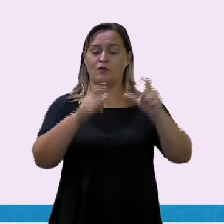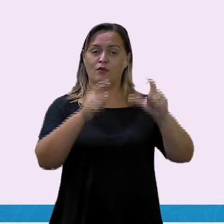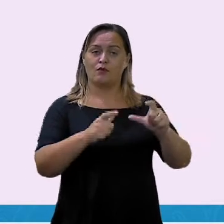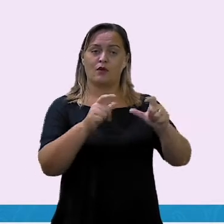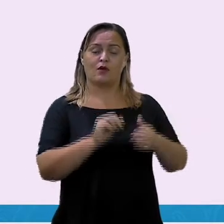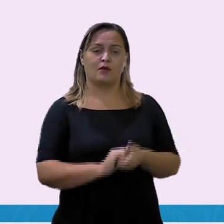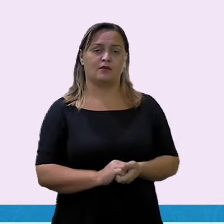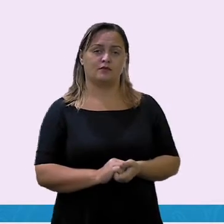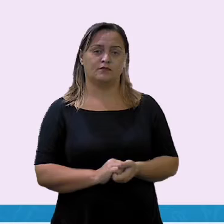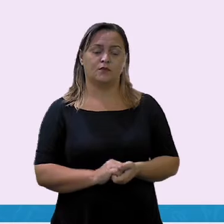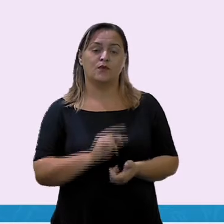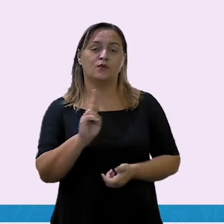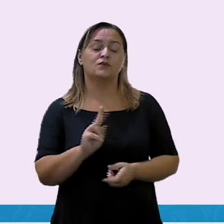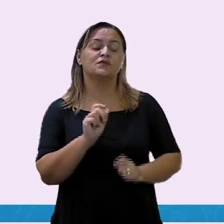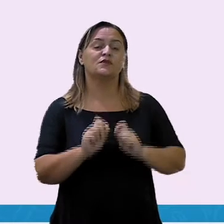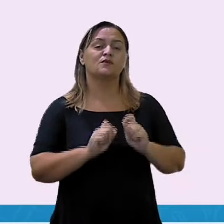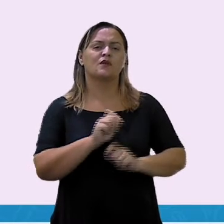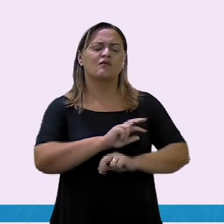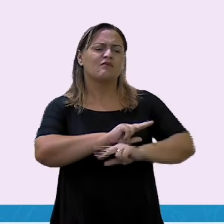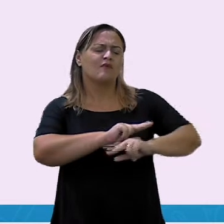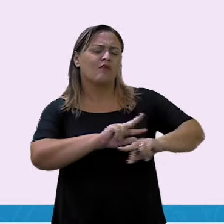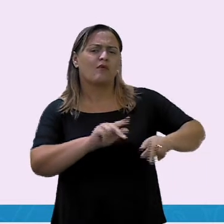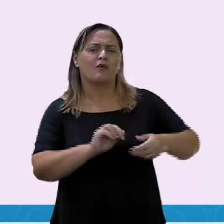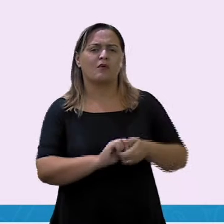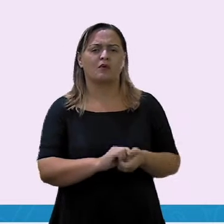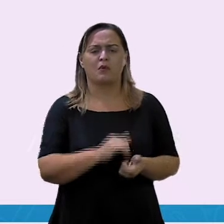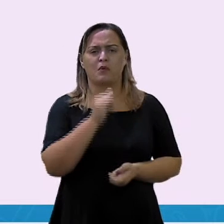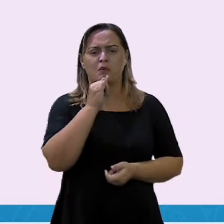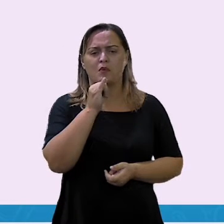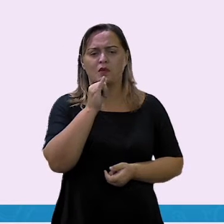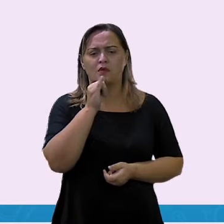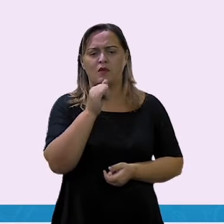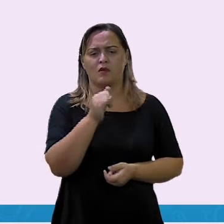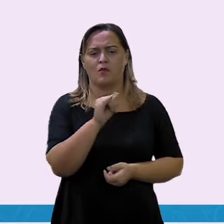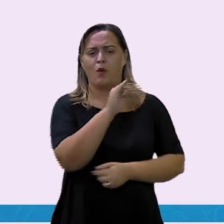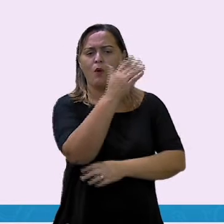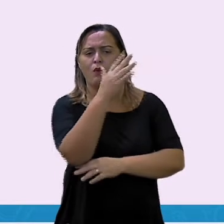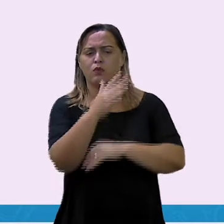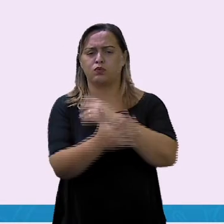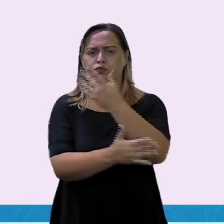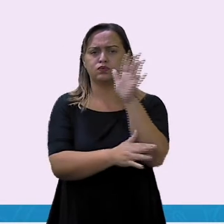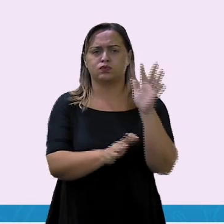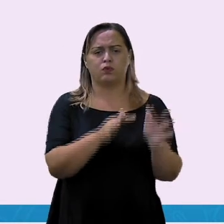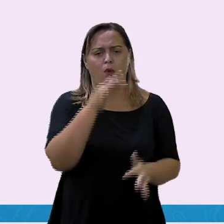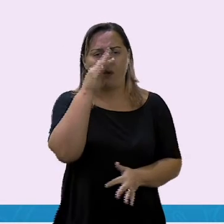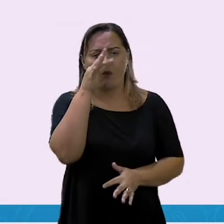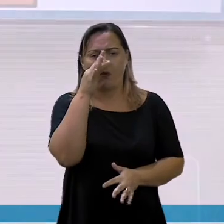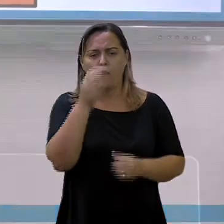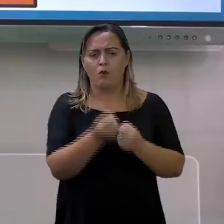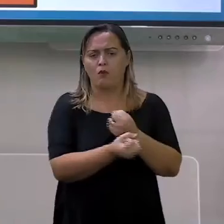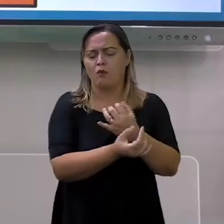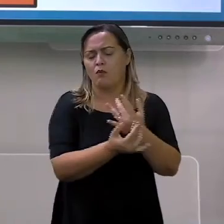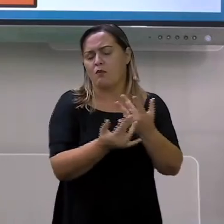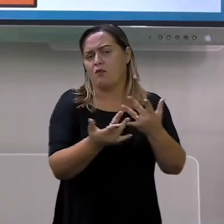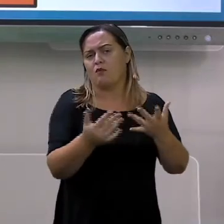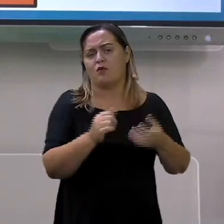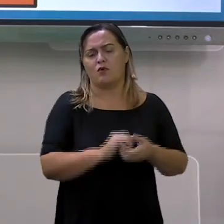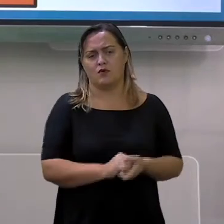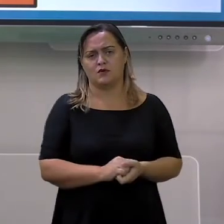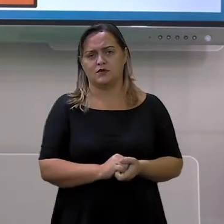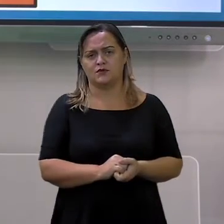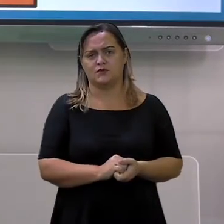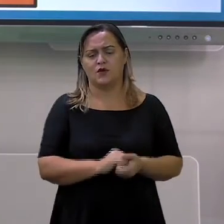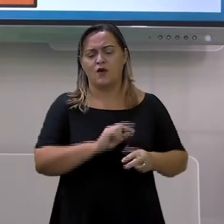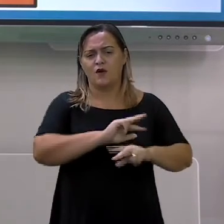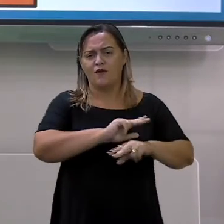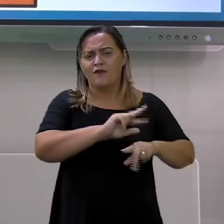mudanças climáticas de cada região e de estilos arquitetônicos. Você aí na sua casa, já